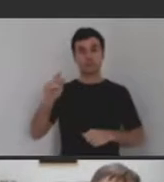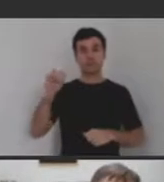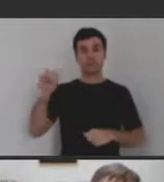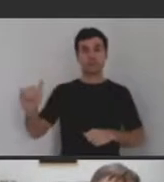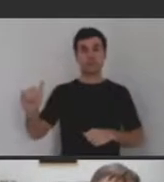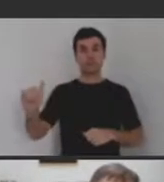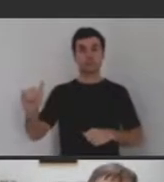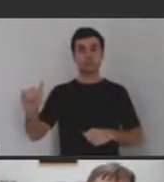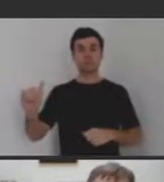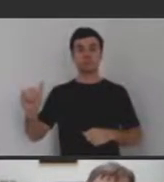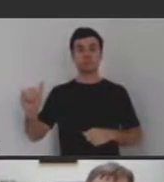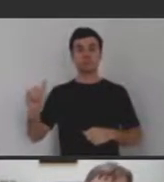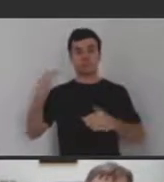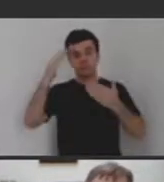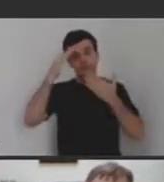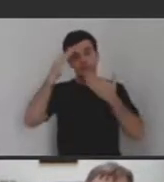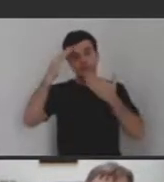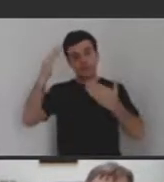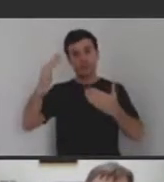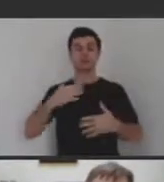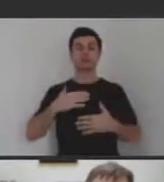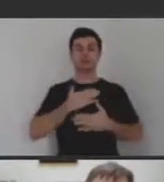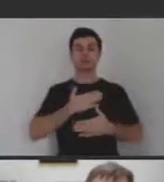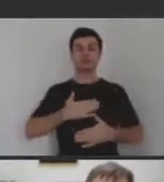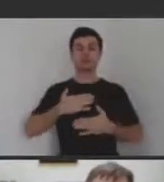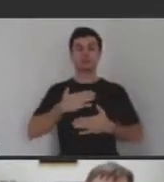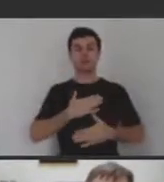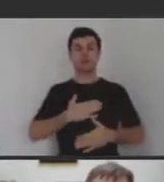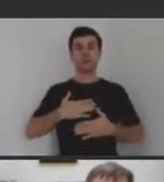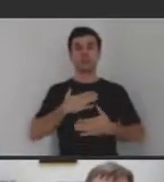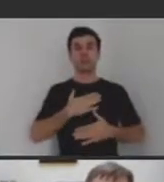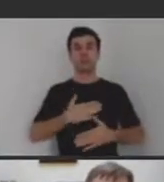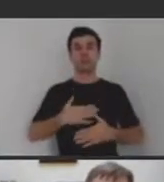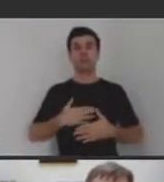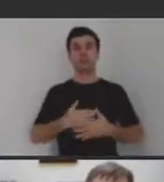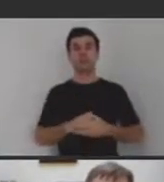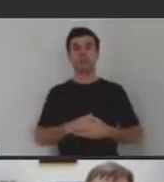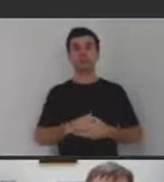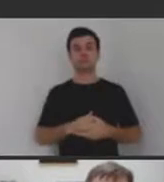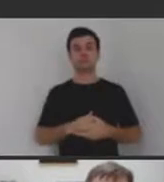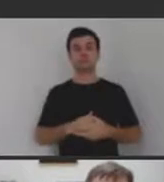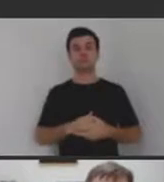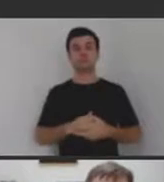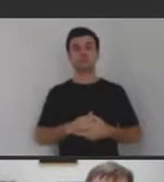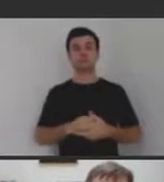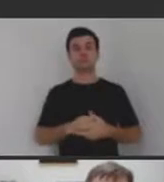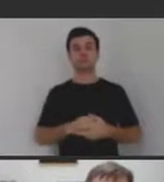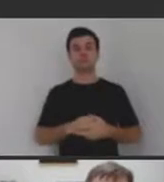obrigado, excelência, é um prazer. Vereador Joel Josué está pedindo questão de ordem.